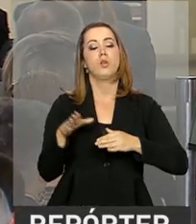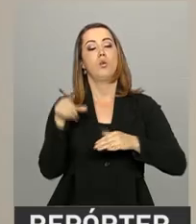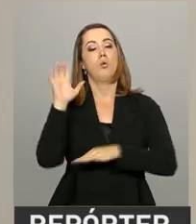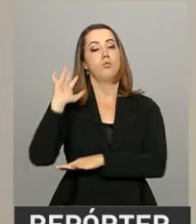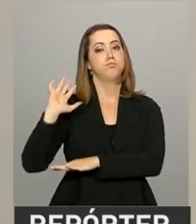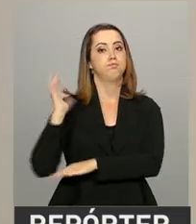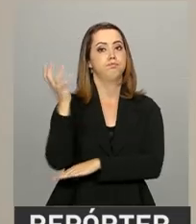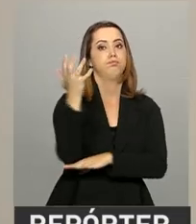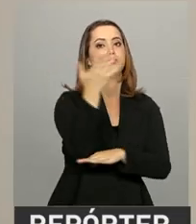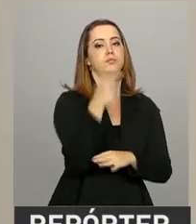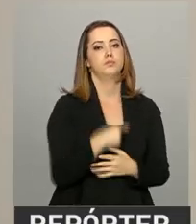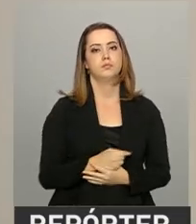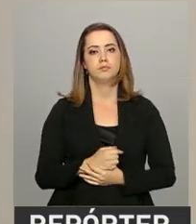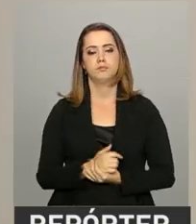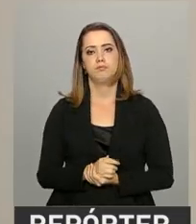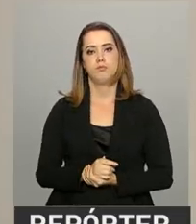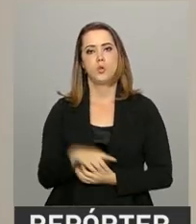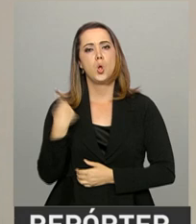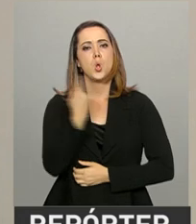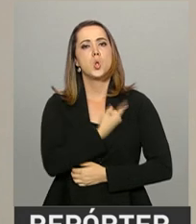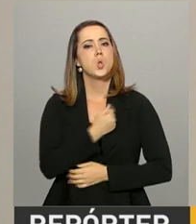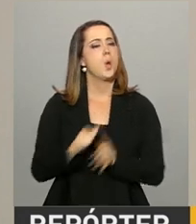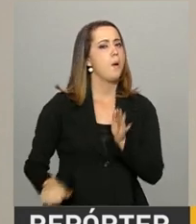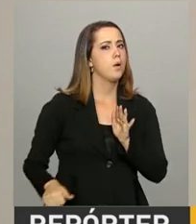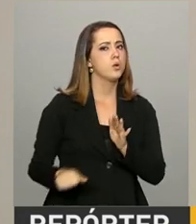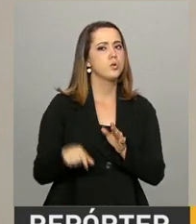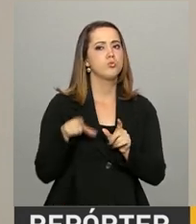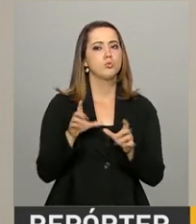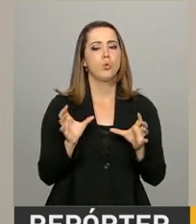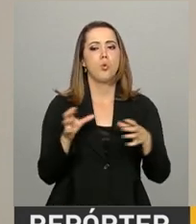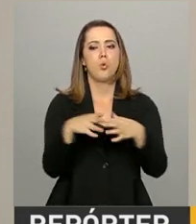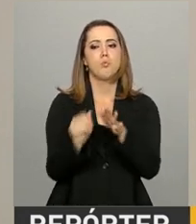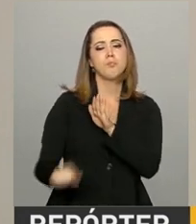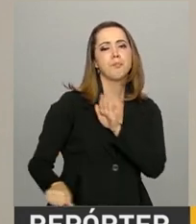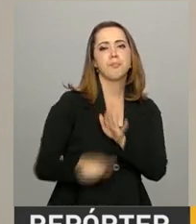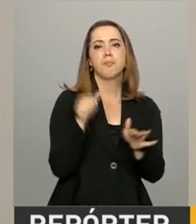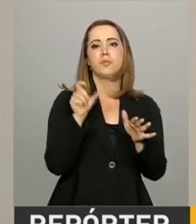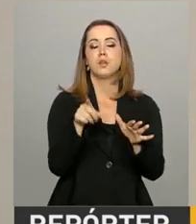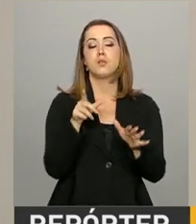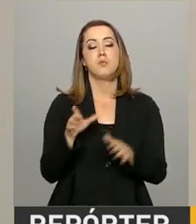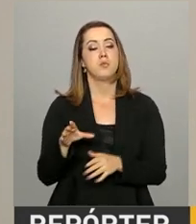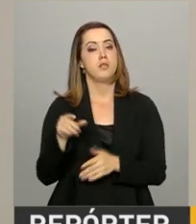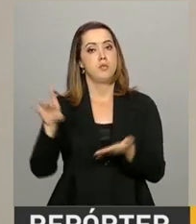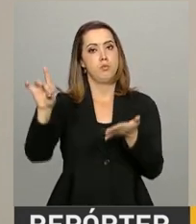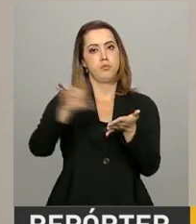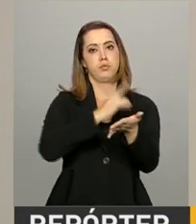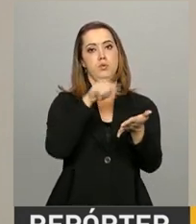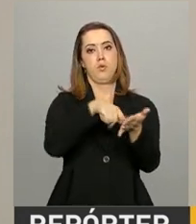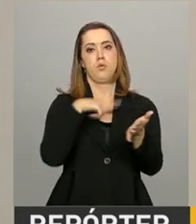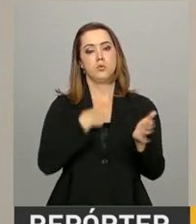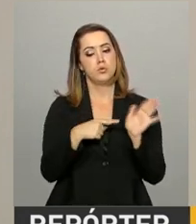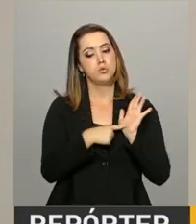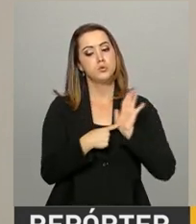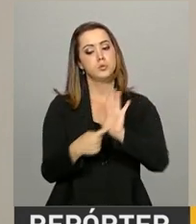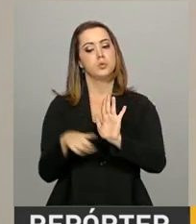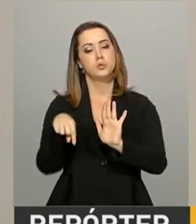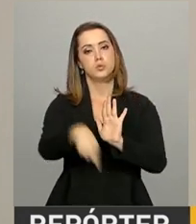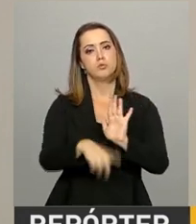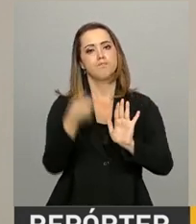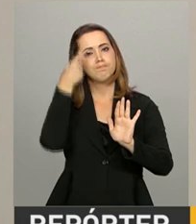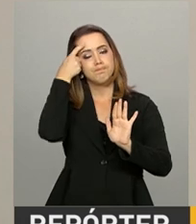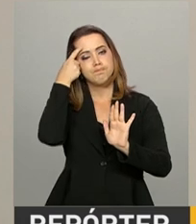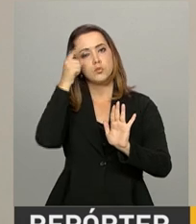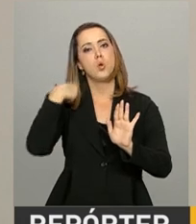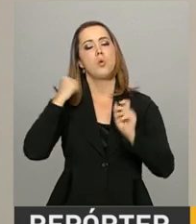tema agora somos uma das primeiras grandes economias a raic temos dado demonstrações de criatividade e de